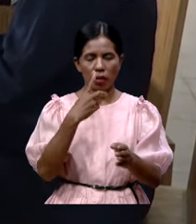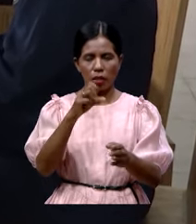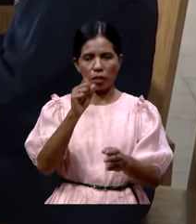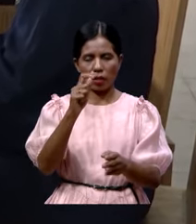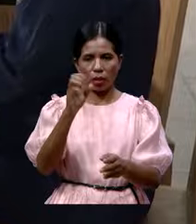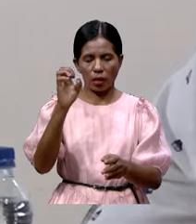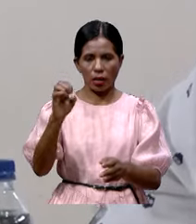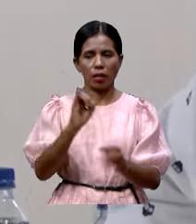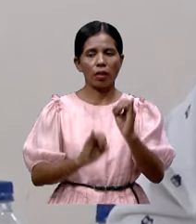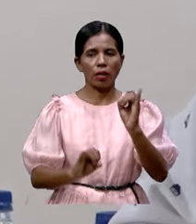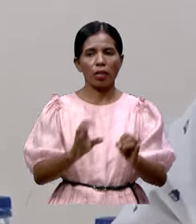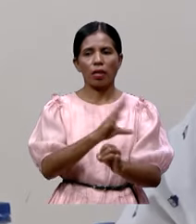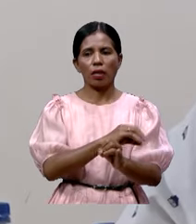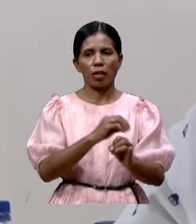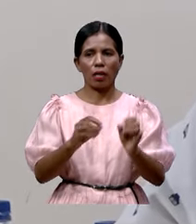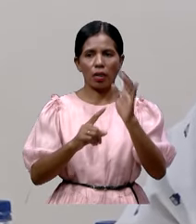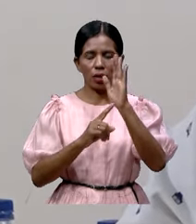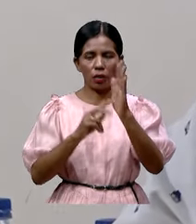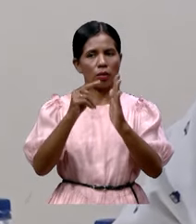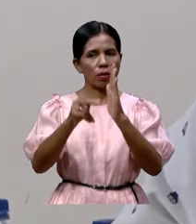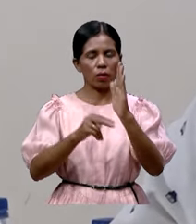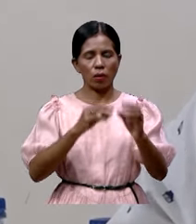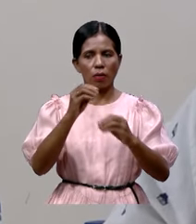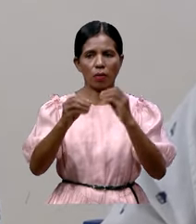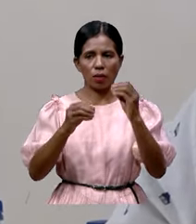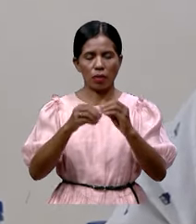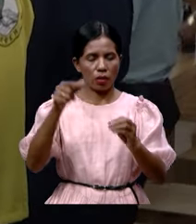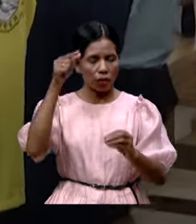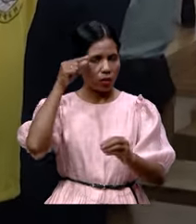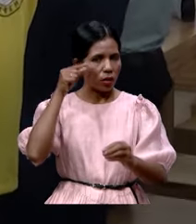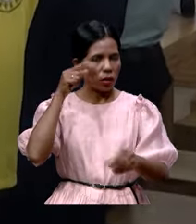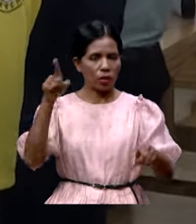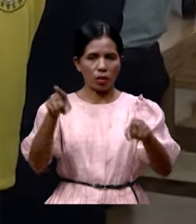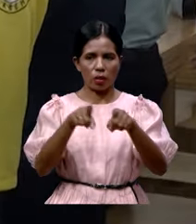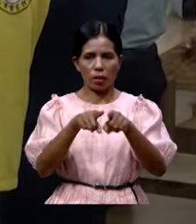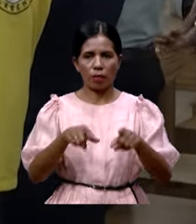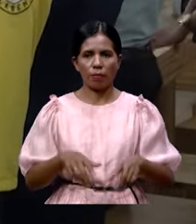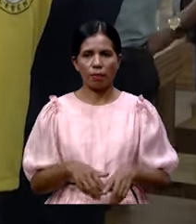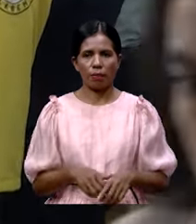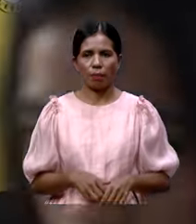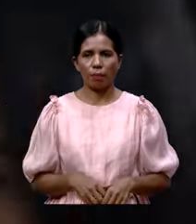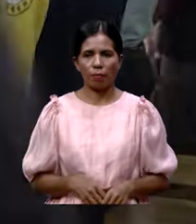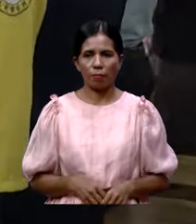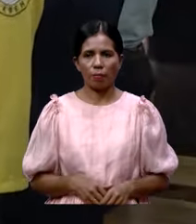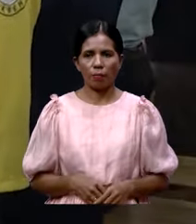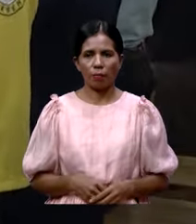no Independente, nebe durante ne publica notícia relaciona ba igualdade de gênero. Agustinho da Costa, Adriano Verdial, GMN.